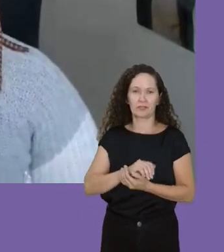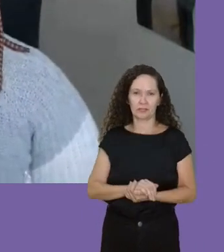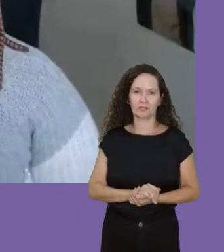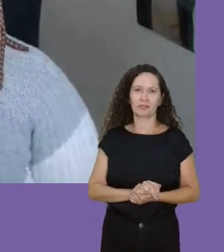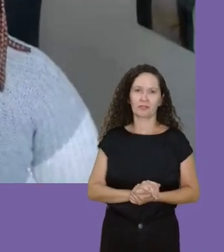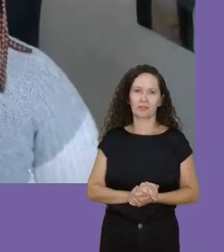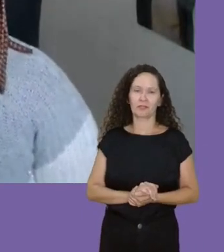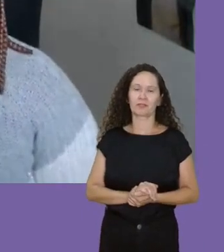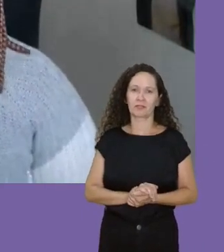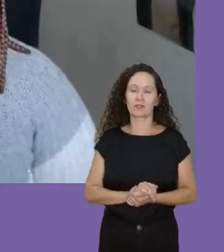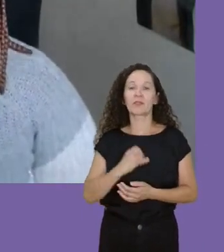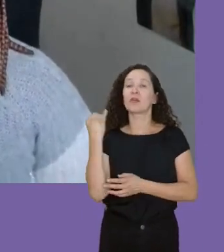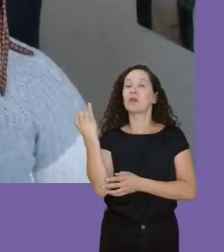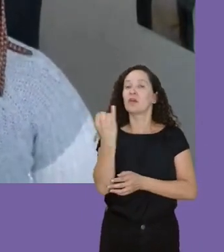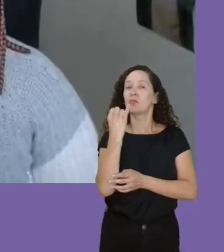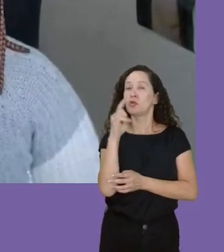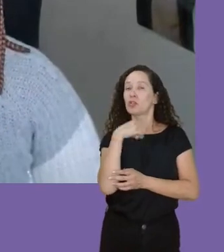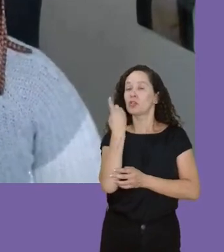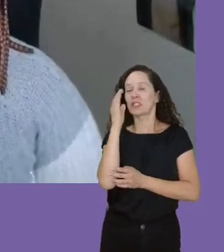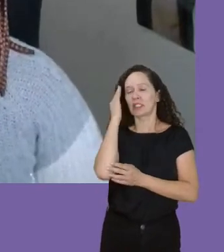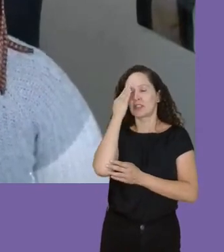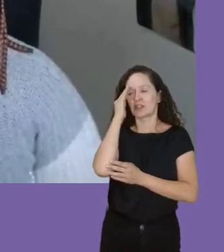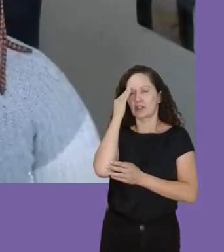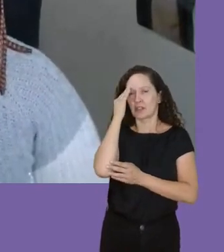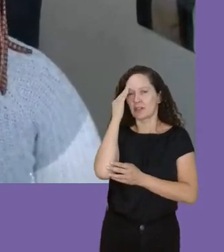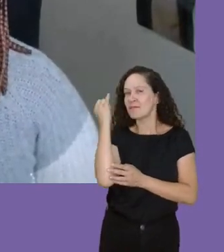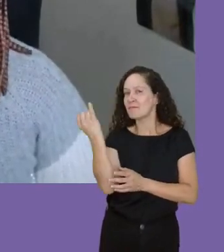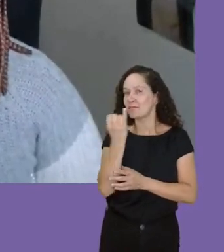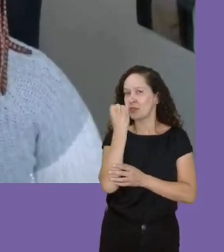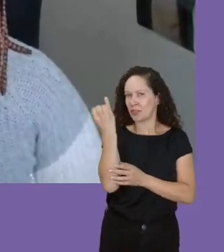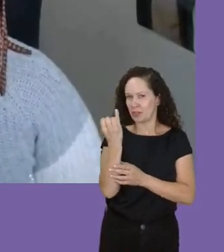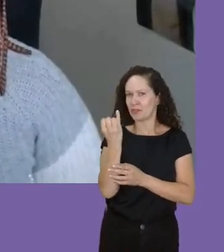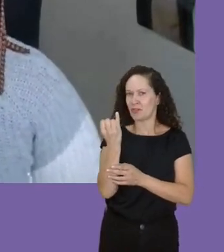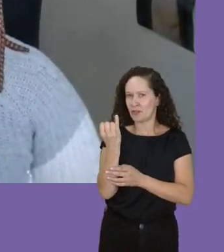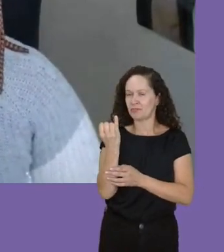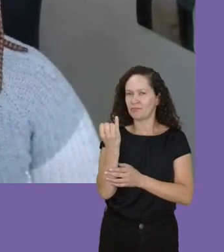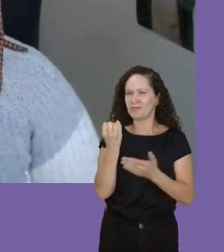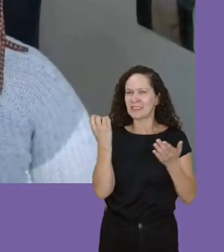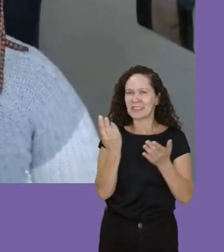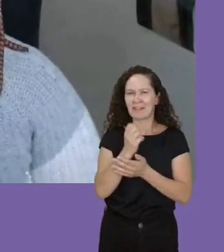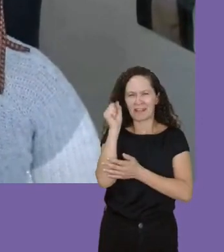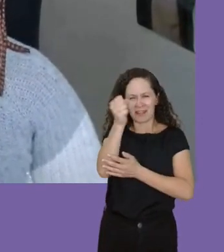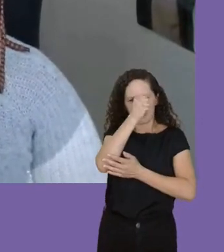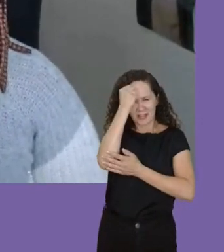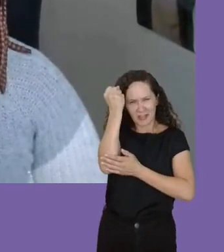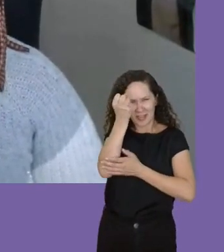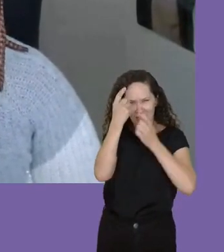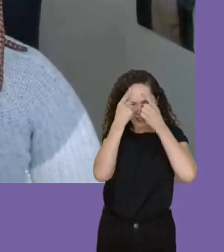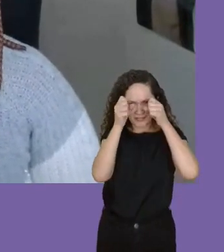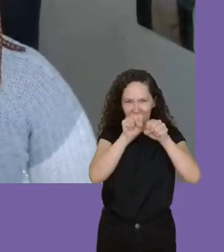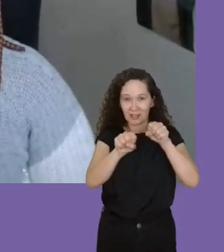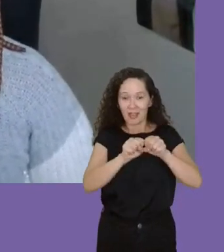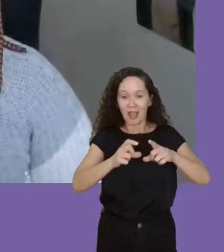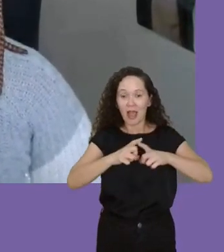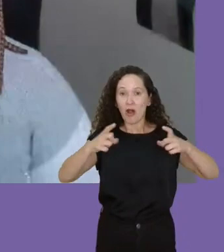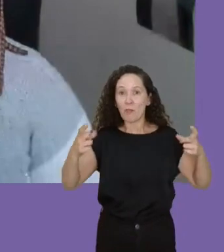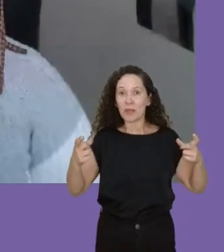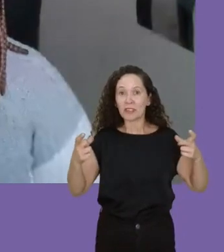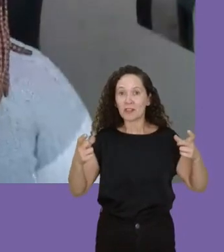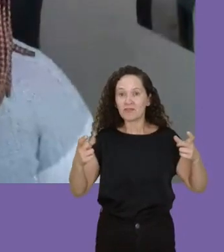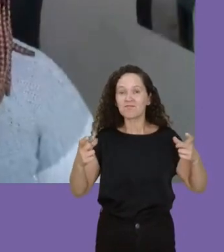seguir o nosso papo, é importante a gente compreender que as cenas extremas, elas são crescentes na sociedade,